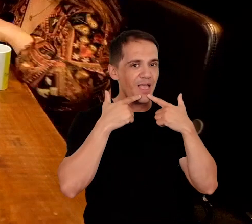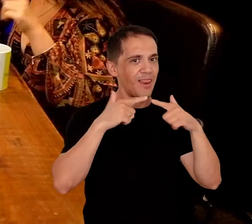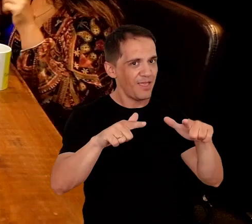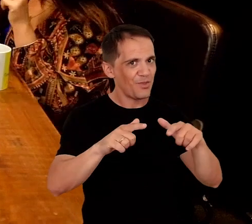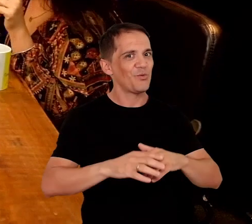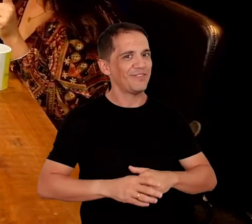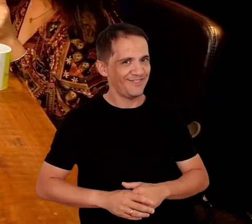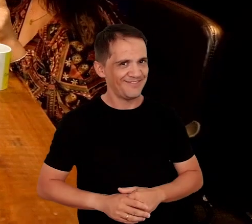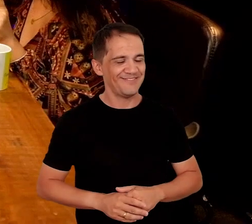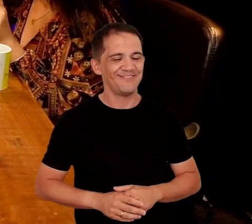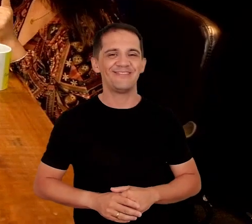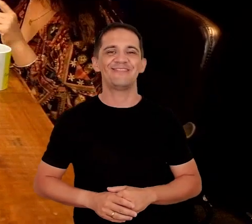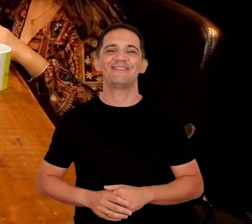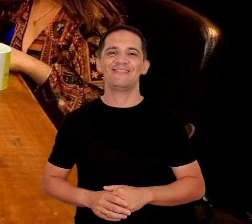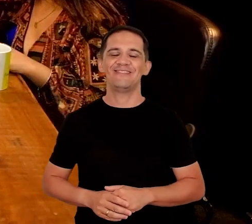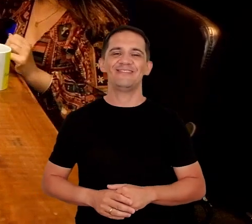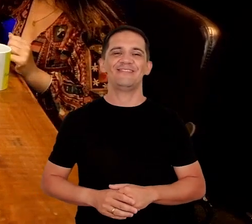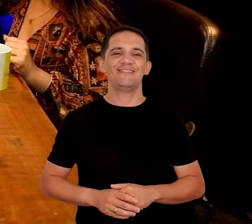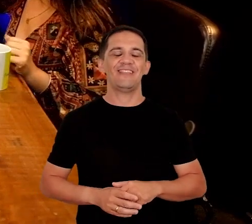Idioma. Não diga isso, amiguinho.